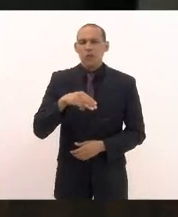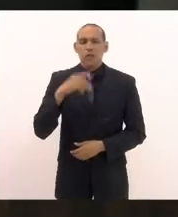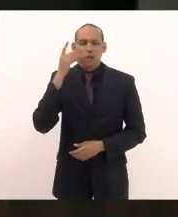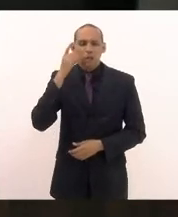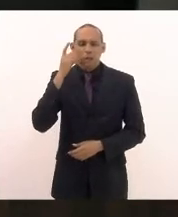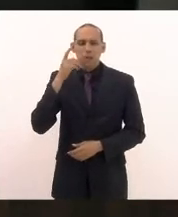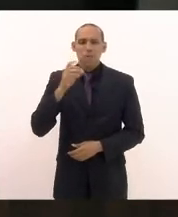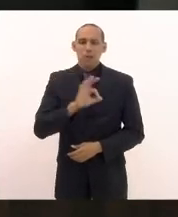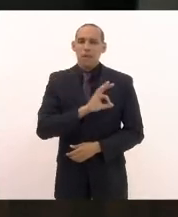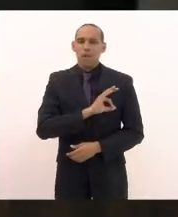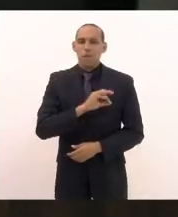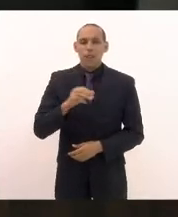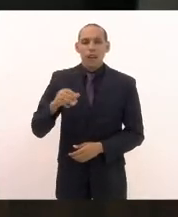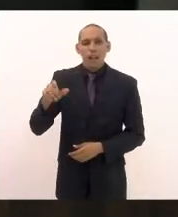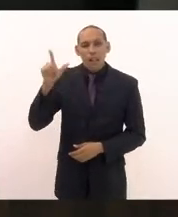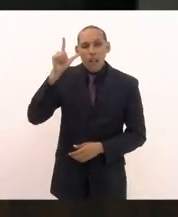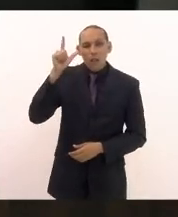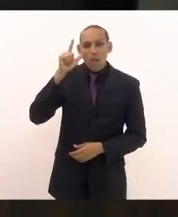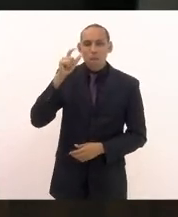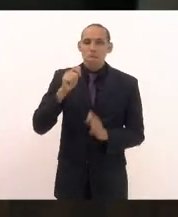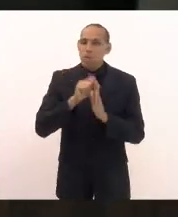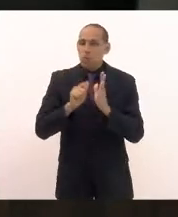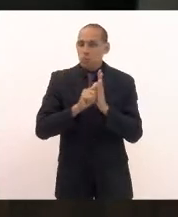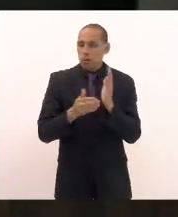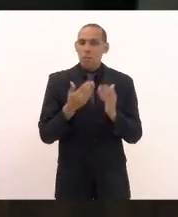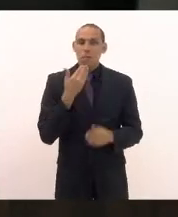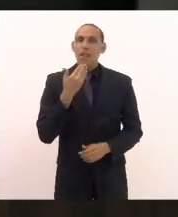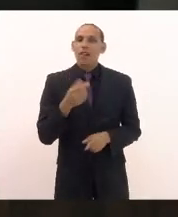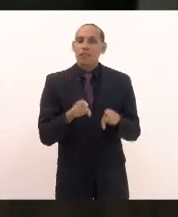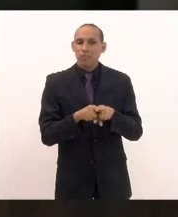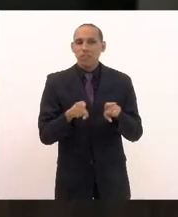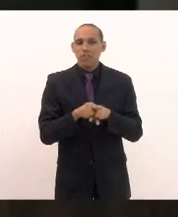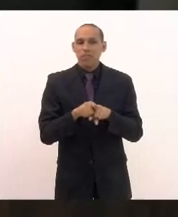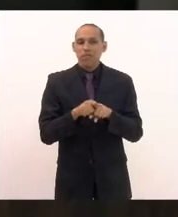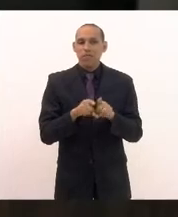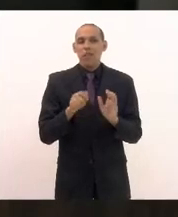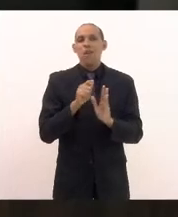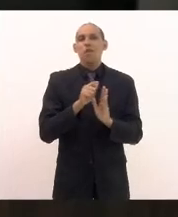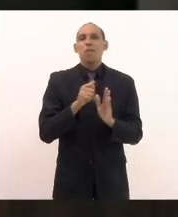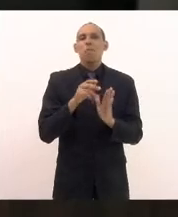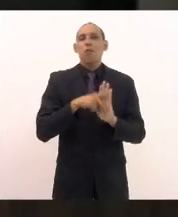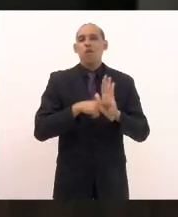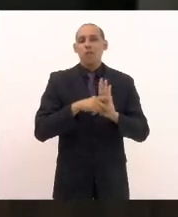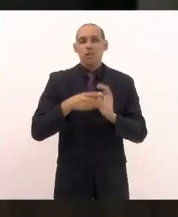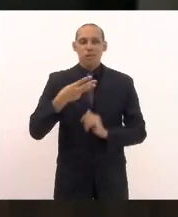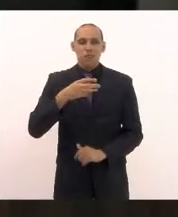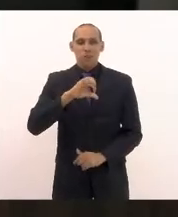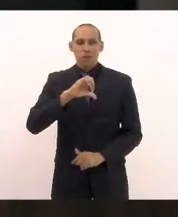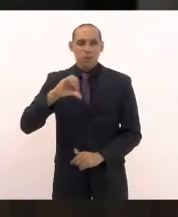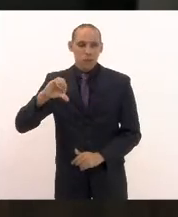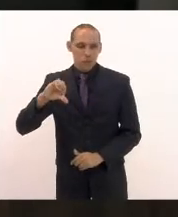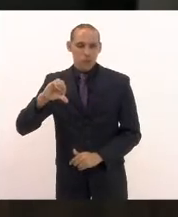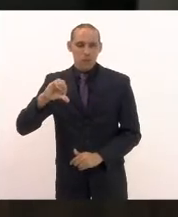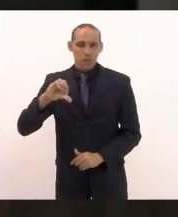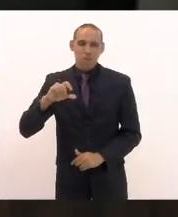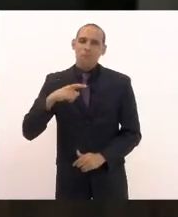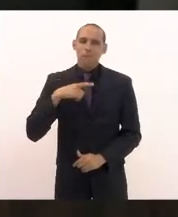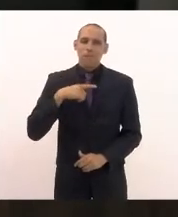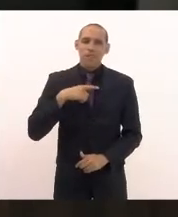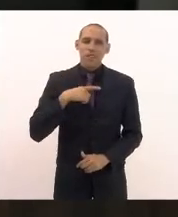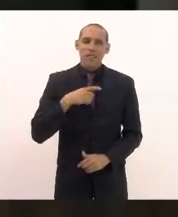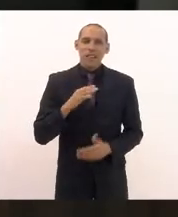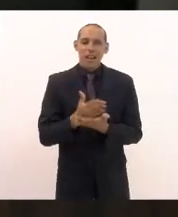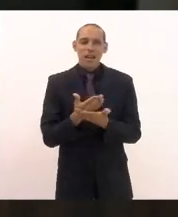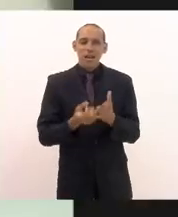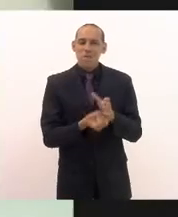A deputada Lucinha também pede coautoria no projeto 3999. Tem os produtores familiares aí da Zona